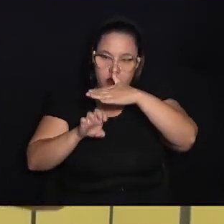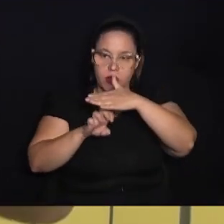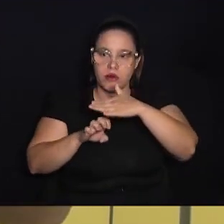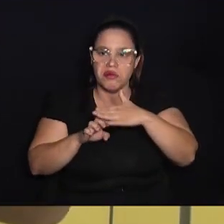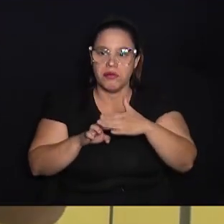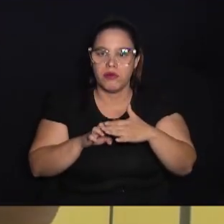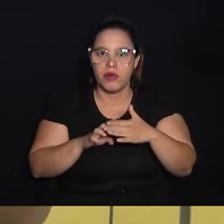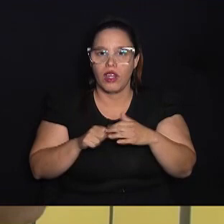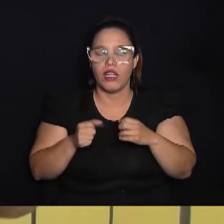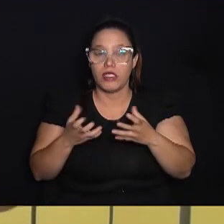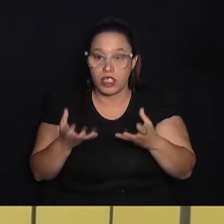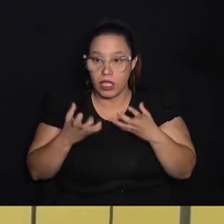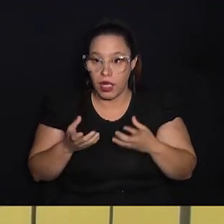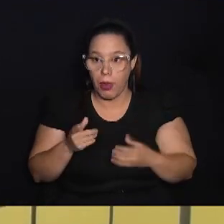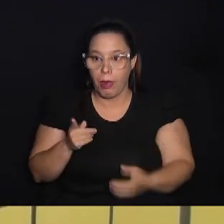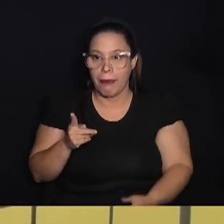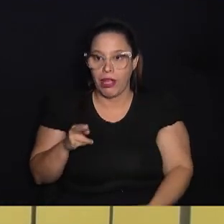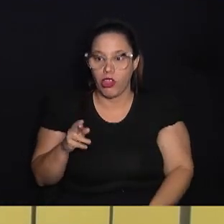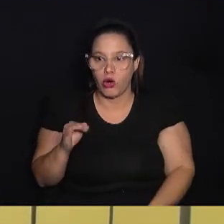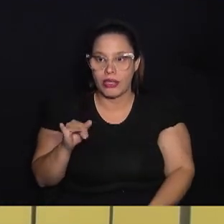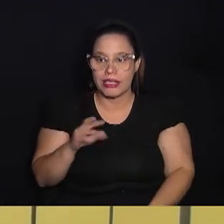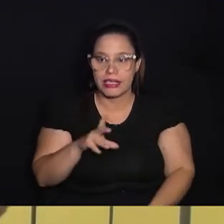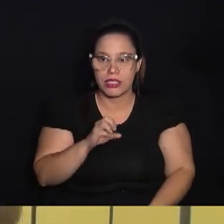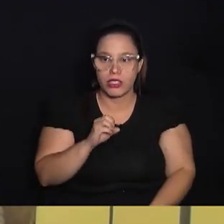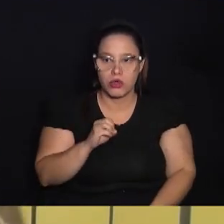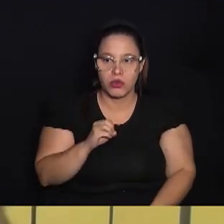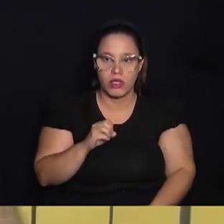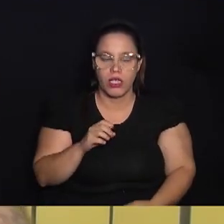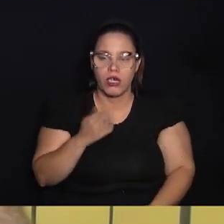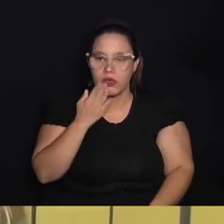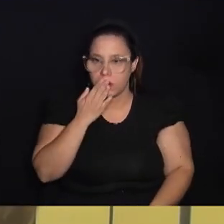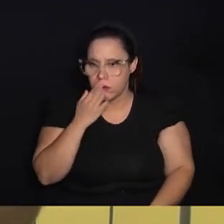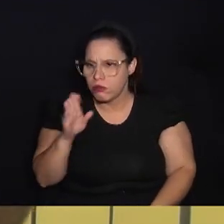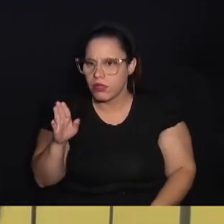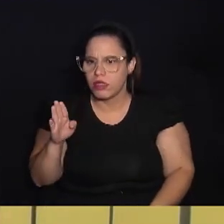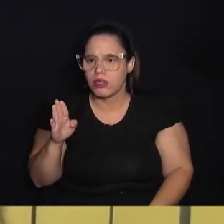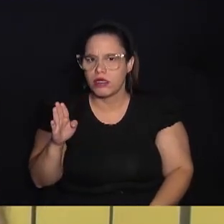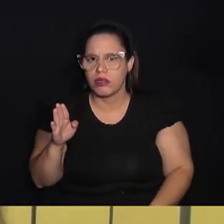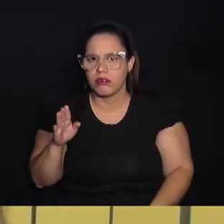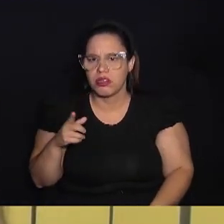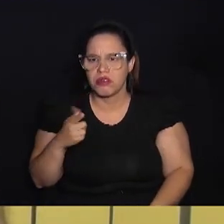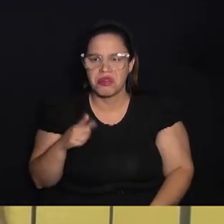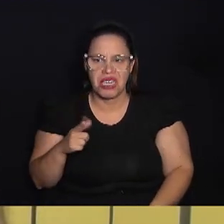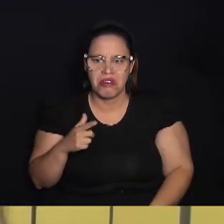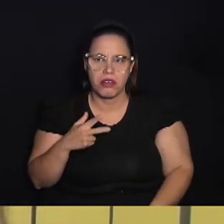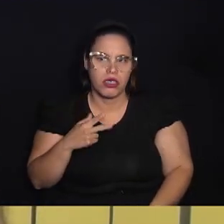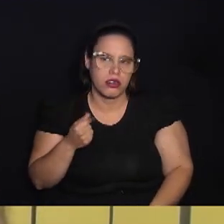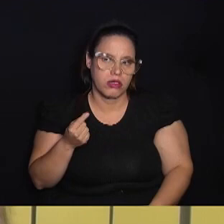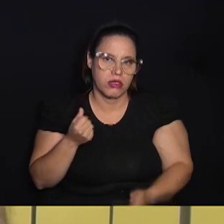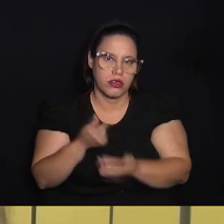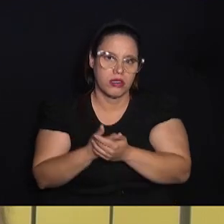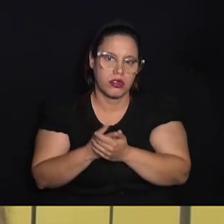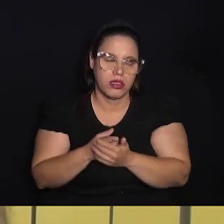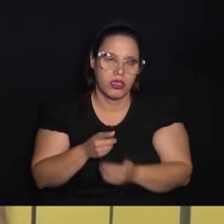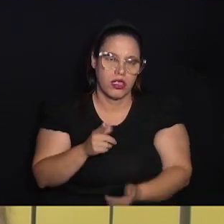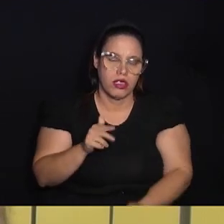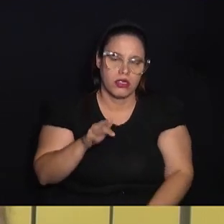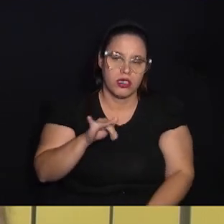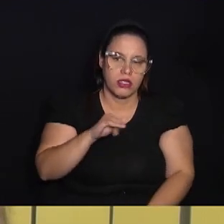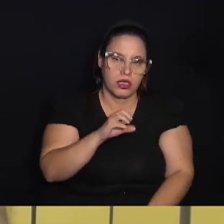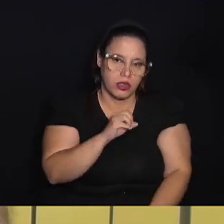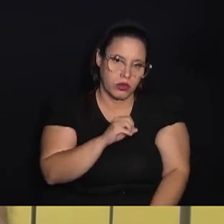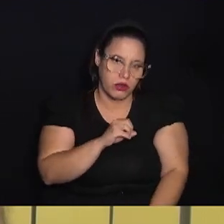que a gente quer Patrocínio Mas a gente não vai a gente não pede para quem vai dê dinheiro e você Diego esse assunto a Camp rista